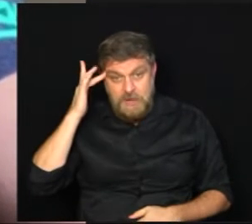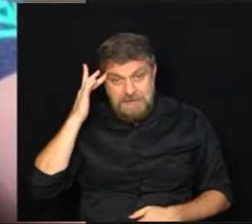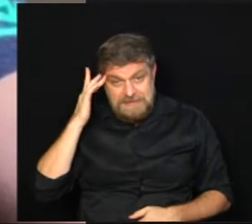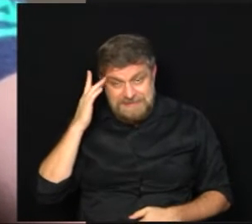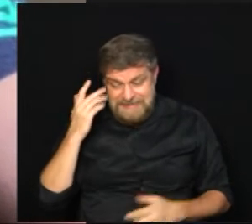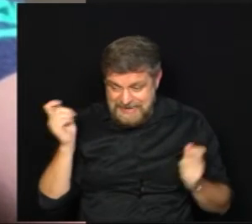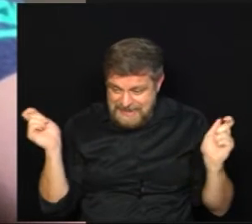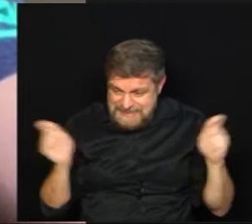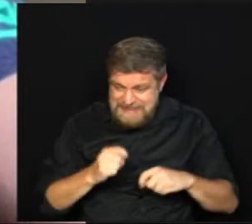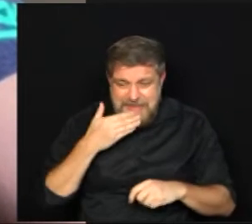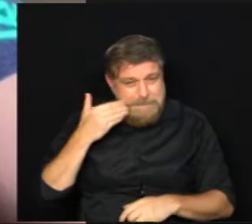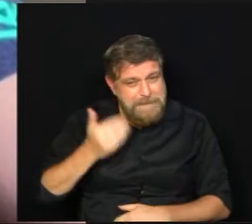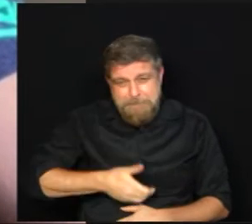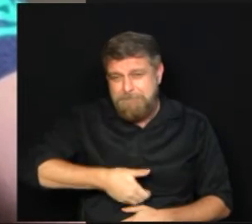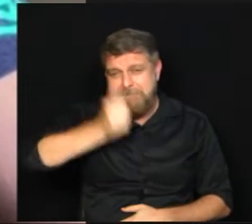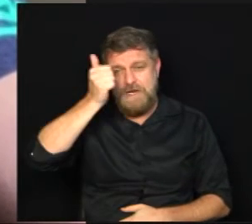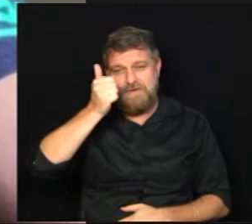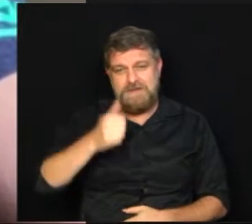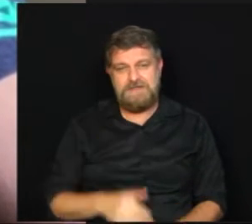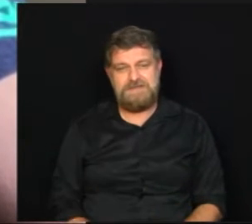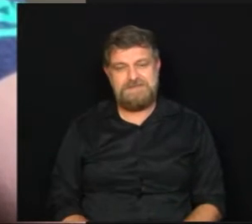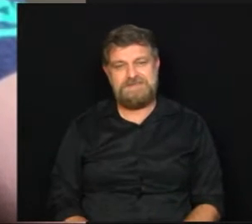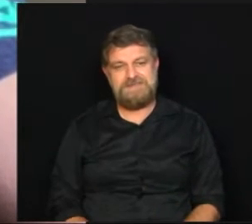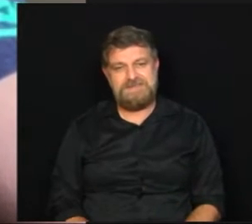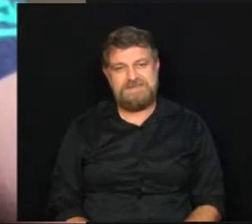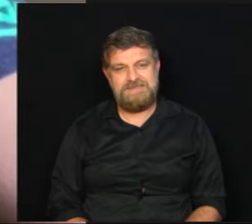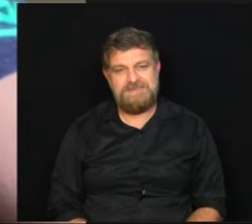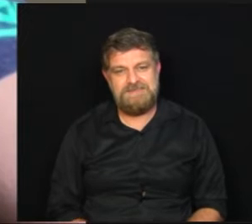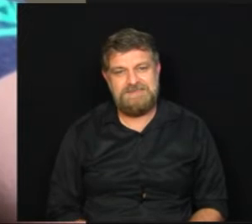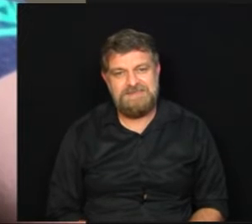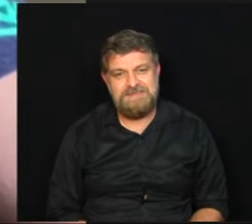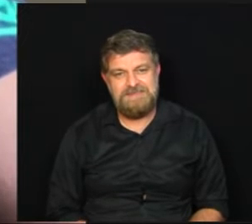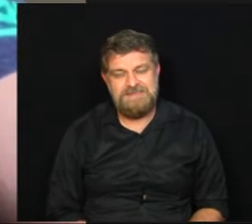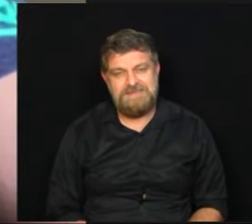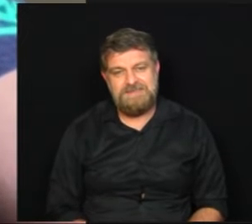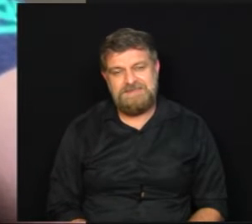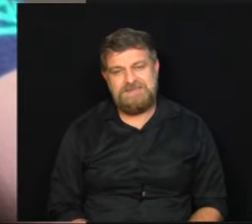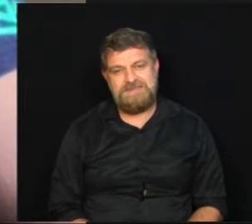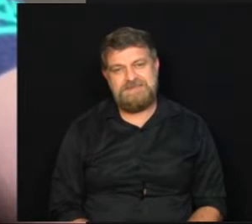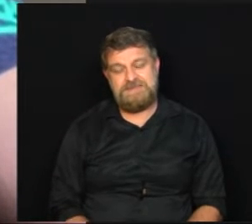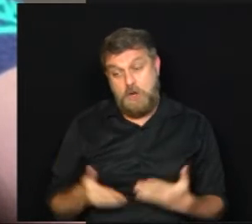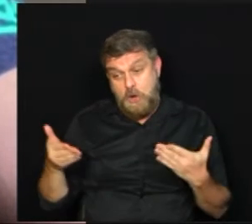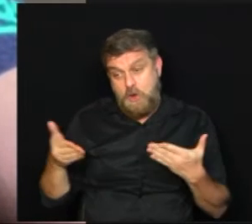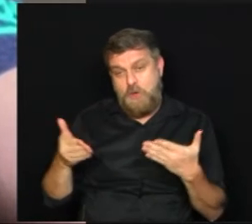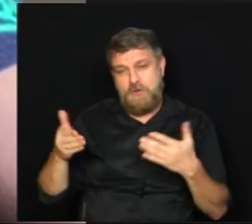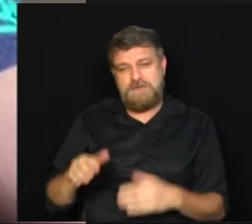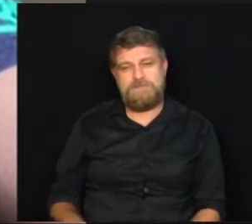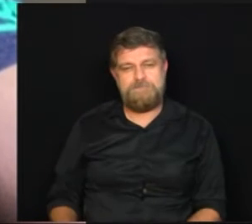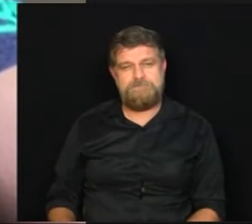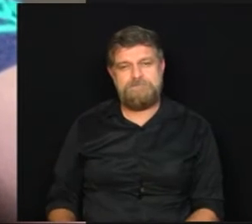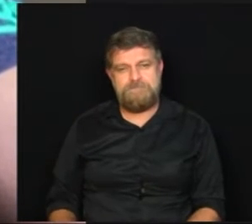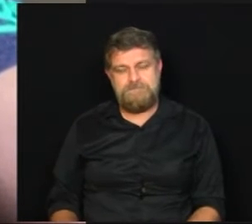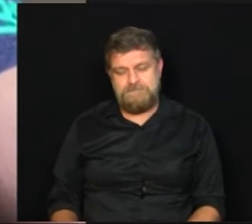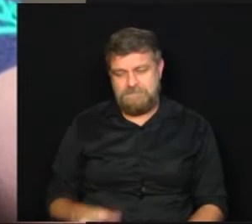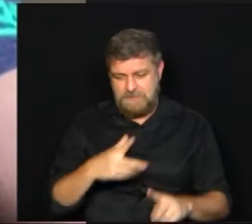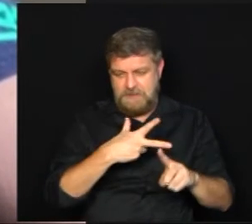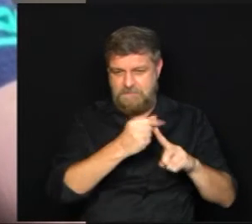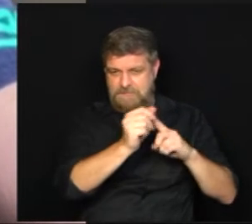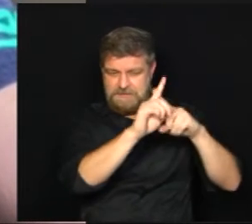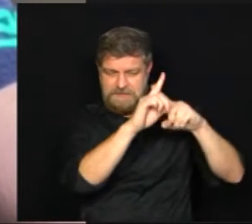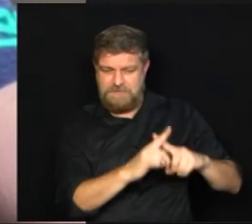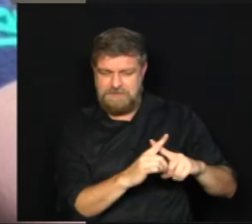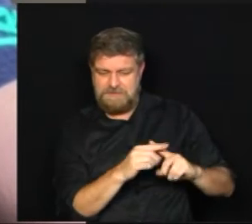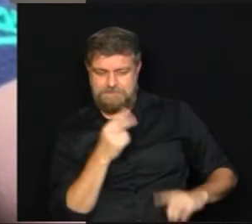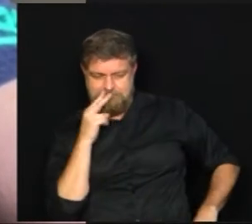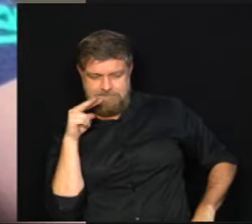pouco, sabe? Sim. Só que eu fico... Hoje, quando passa, eu consigo ganhar uma competição, eu vejo o